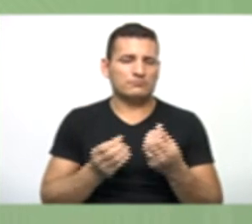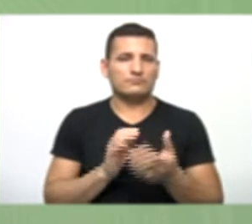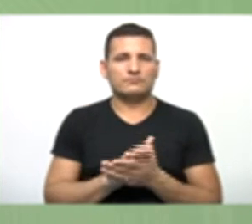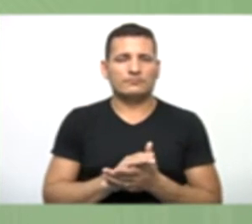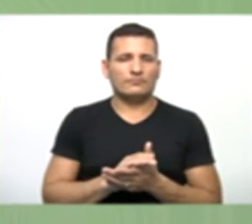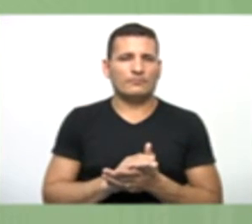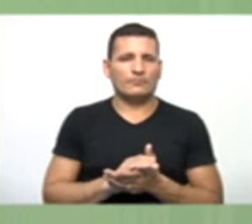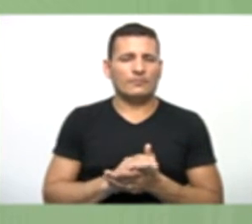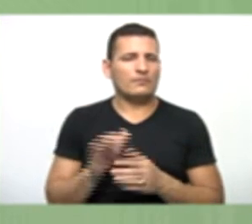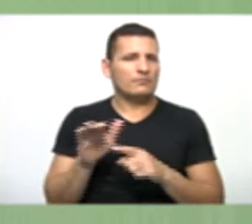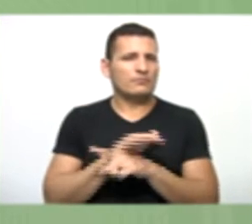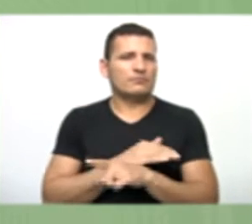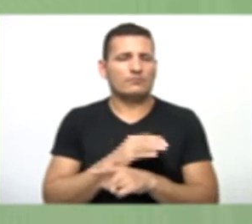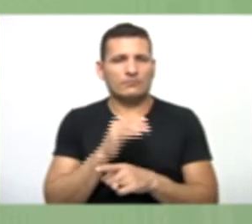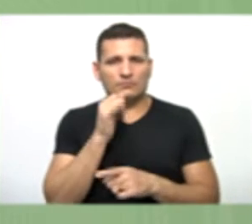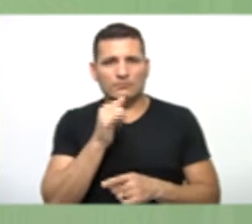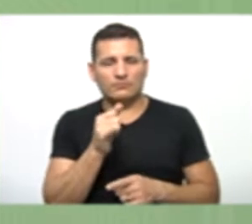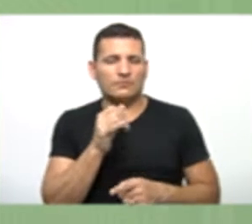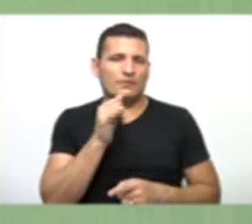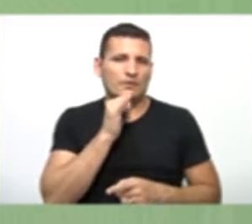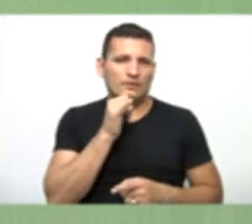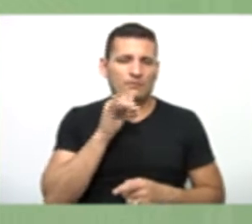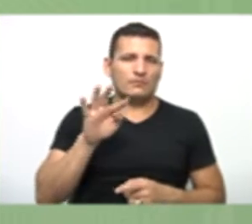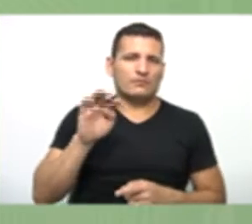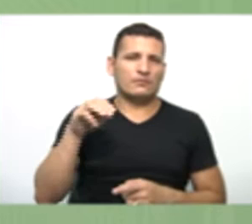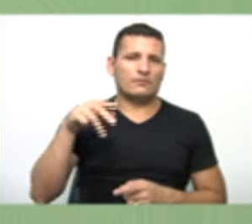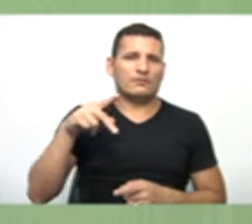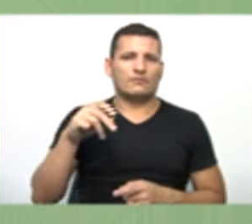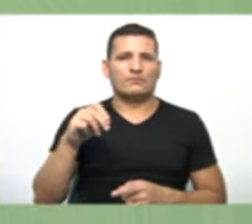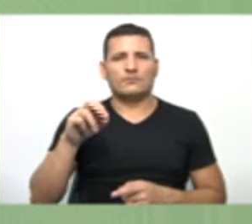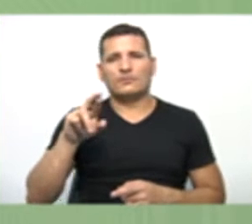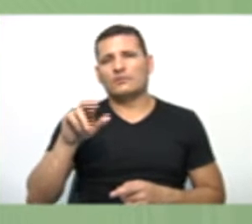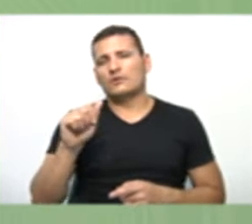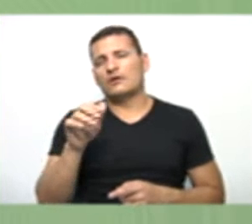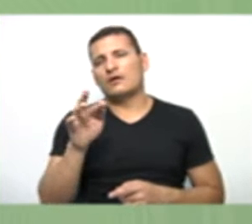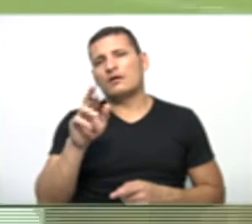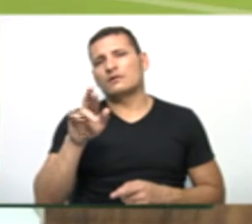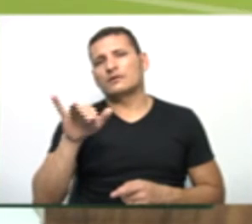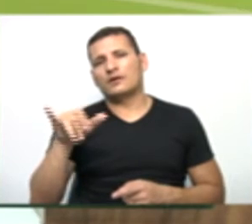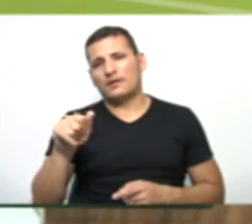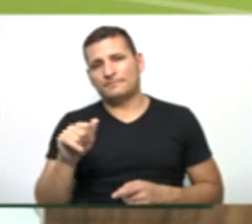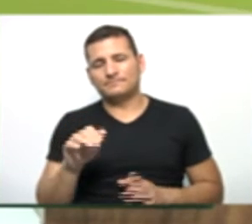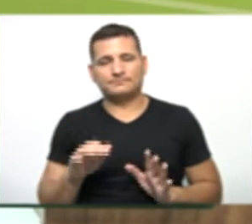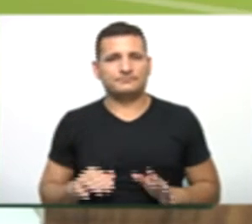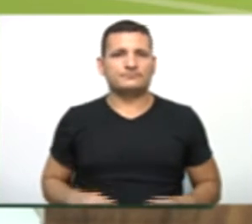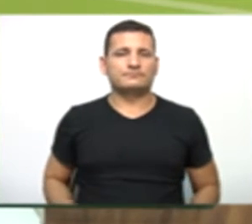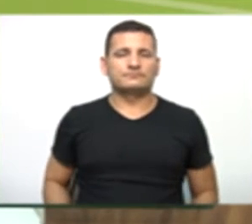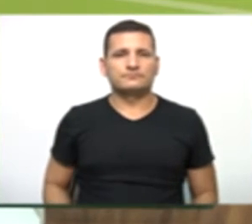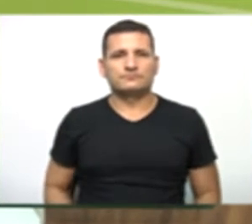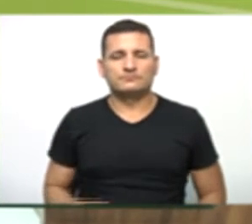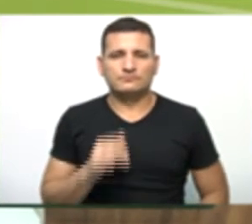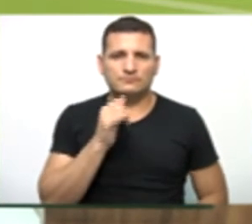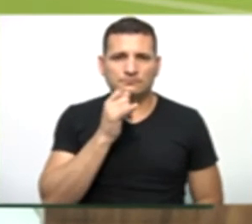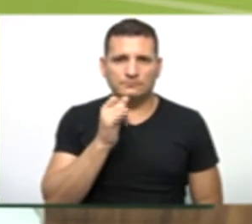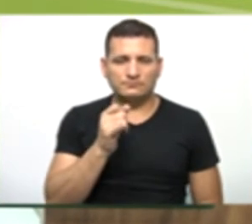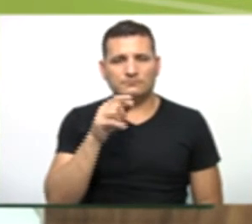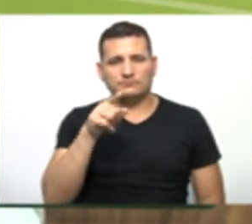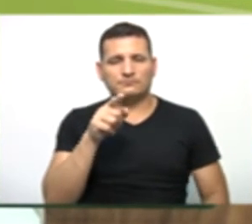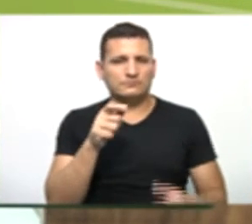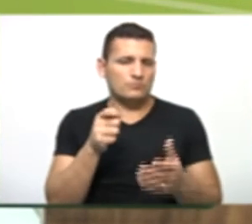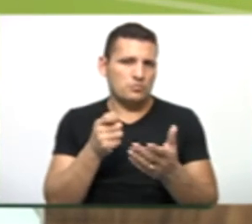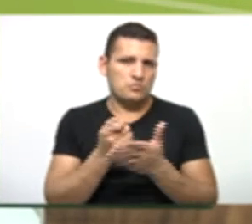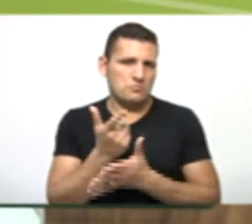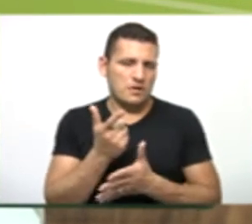pagamento temporária, um exemplo, o que significa? Se você compra um bem, por exemplo, um televisor parcelado,